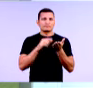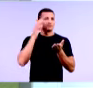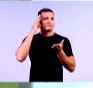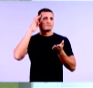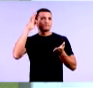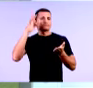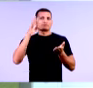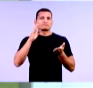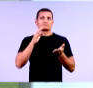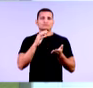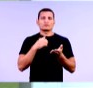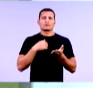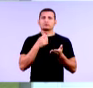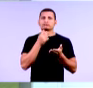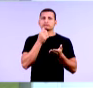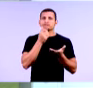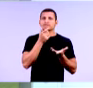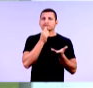eu não tenho aqui